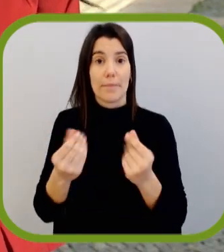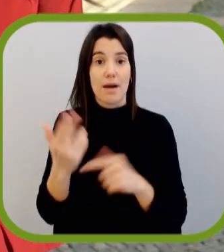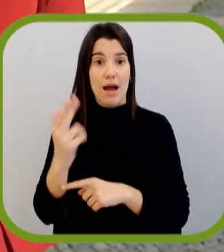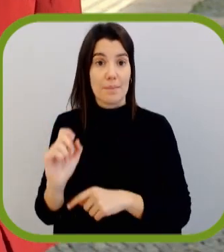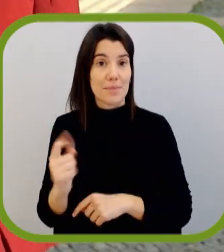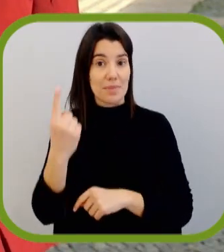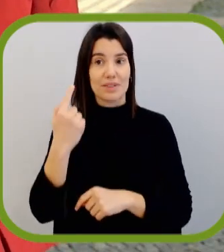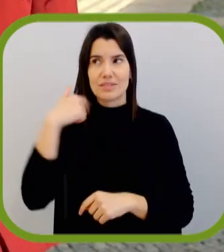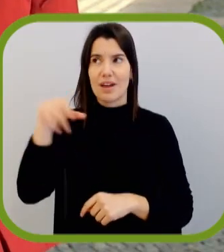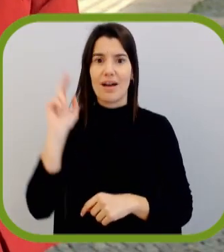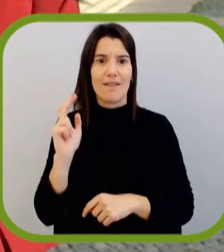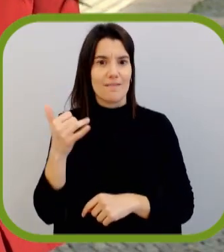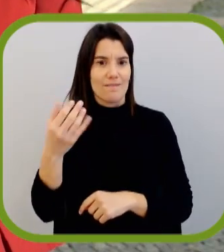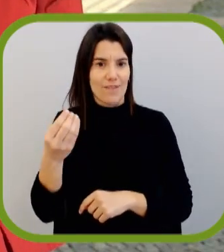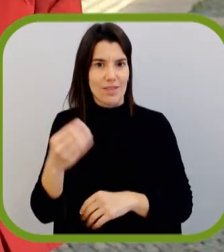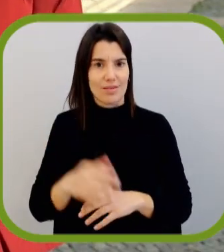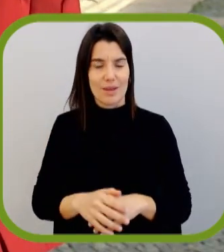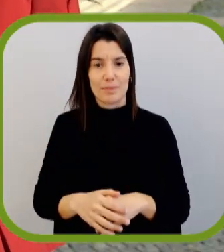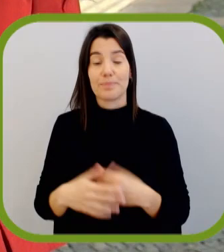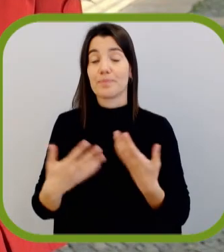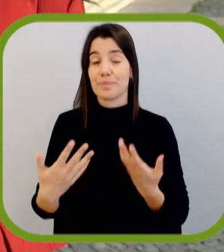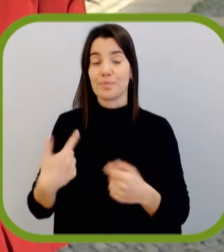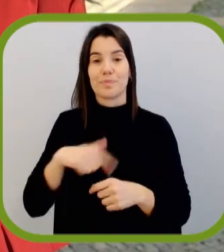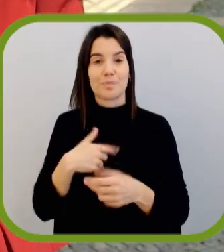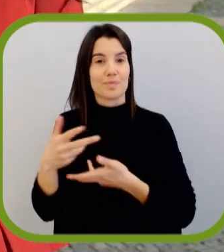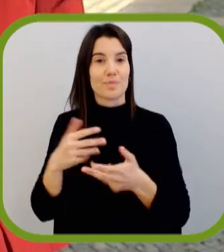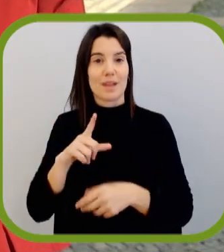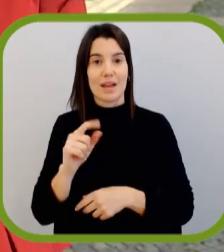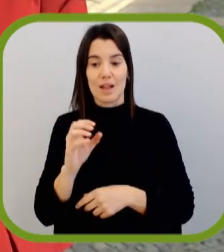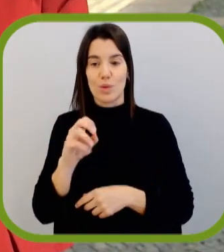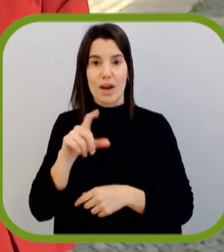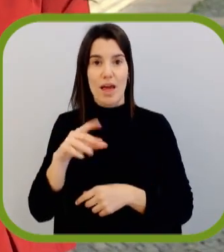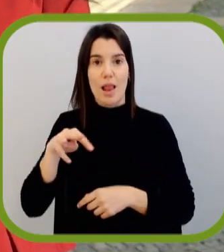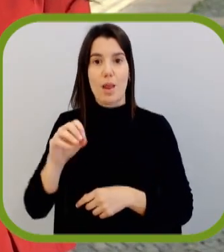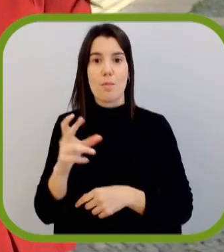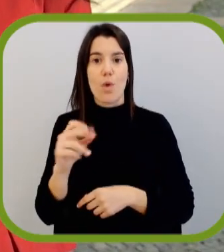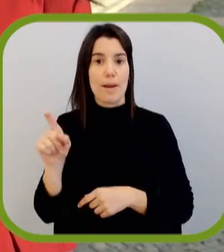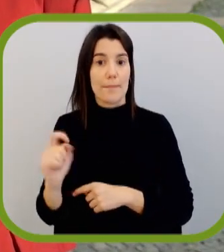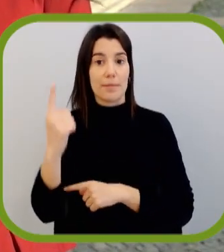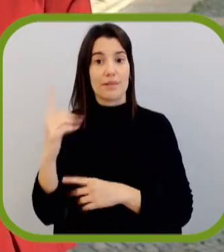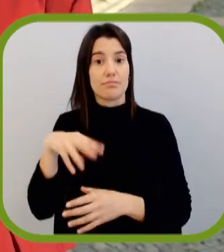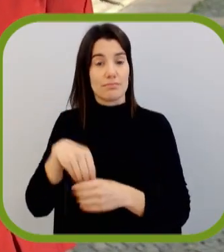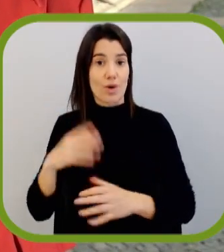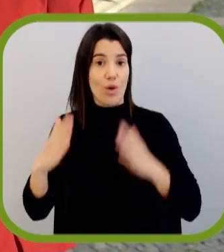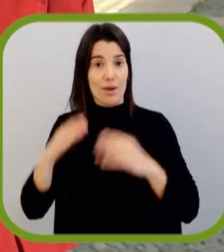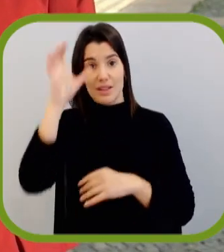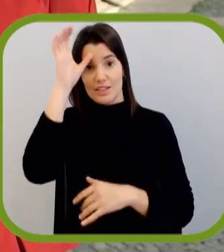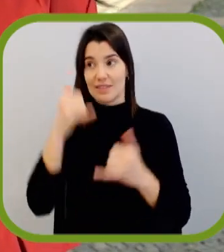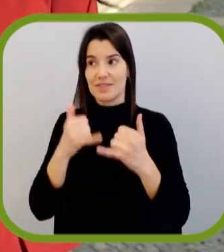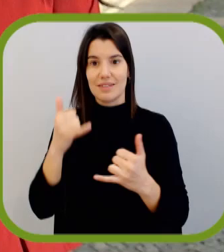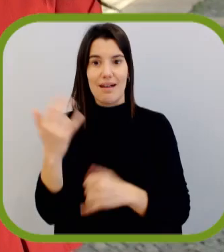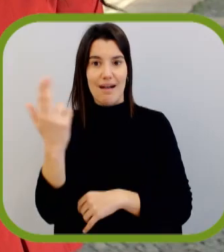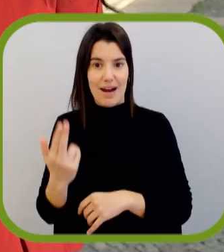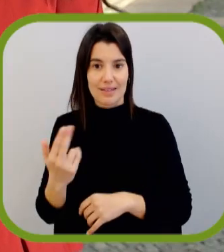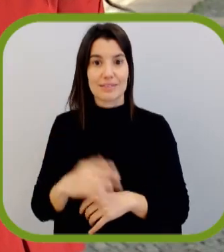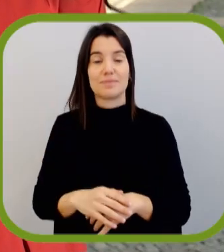obras de arte deu-se pela primeira vez há mais de 20 anos. No Panorâmica estivemos à conversa com Lionel Moura, pioneiro na integração da robótica